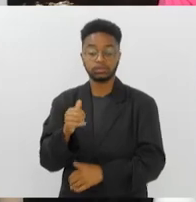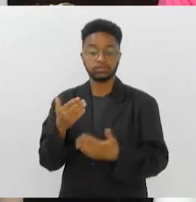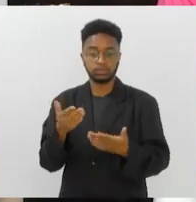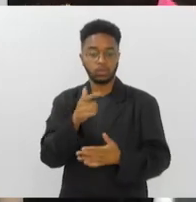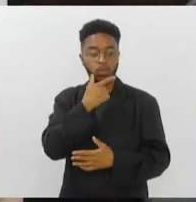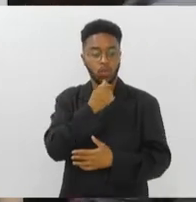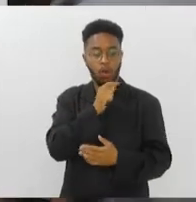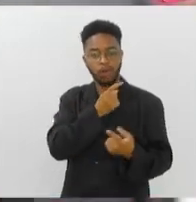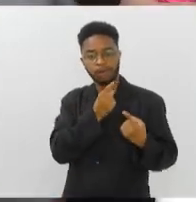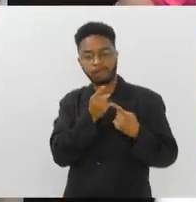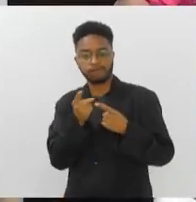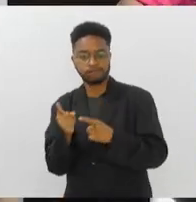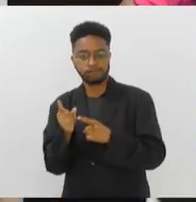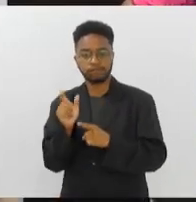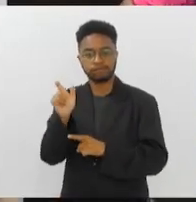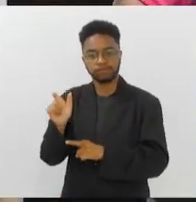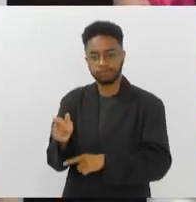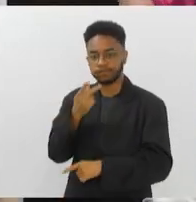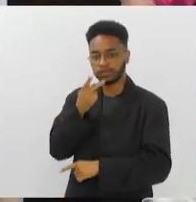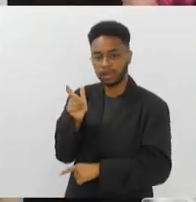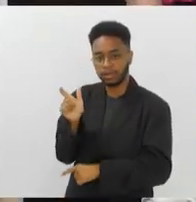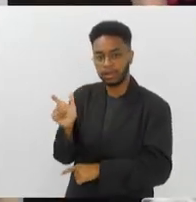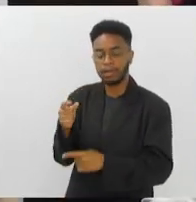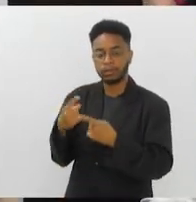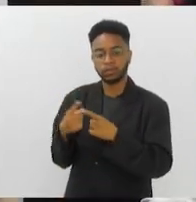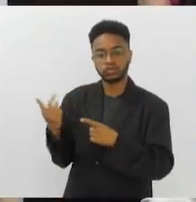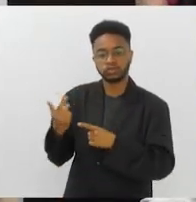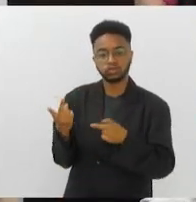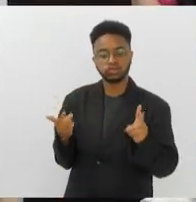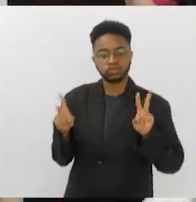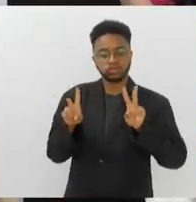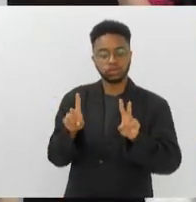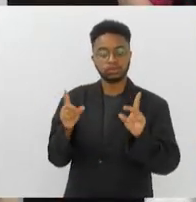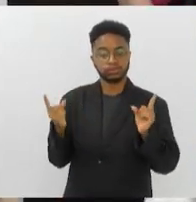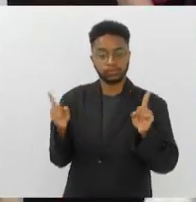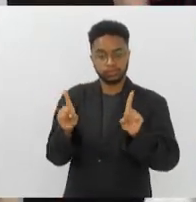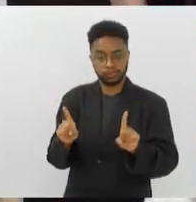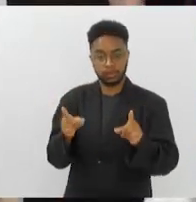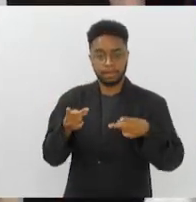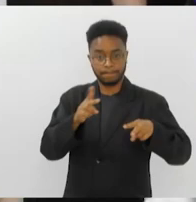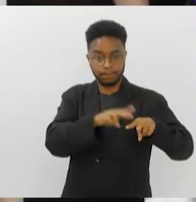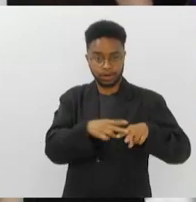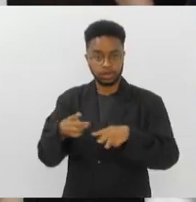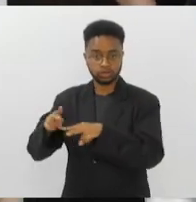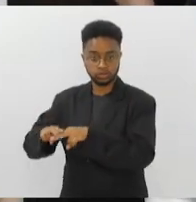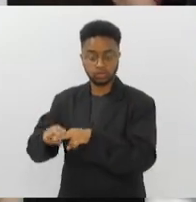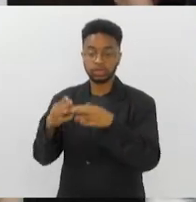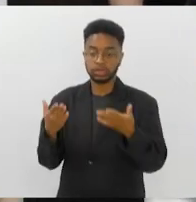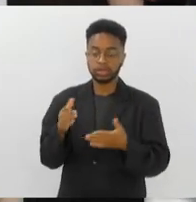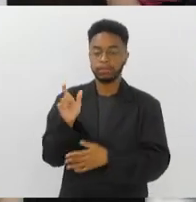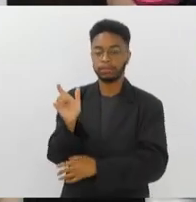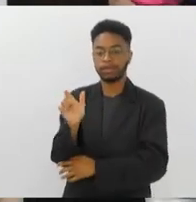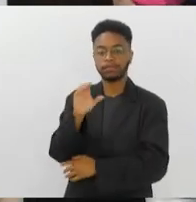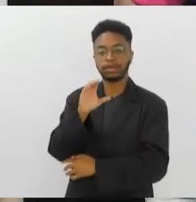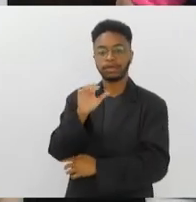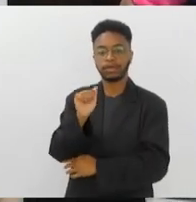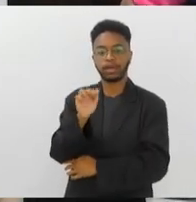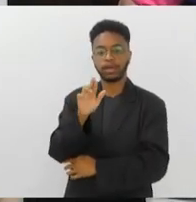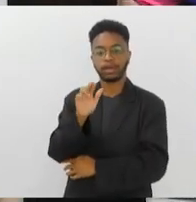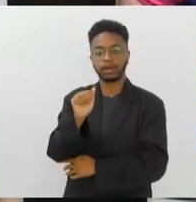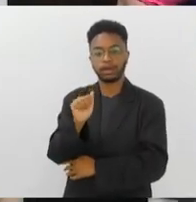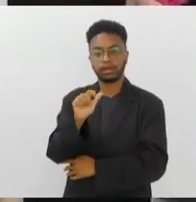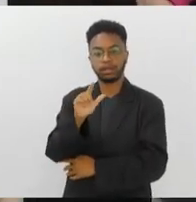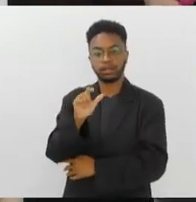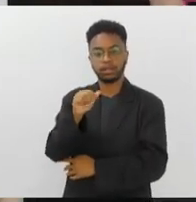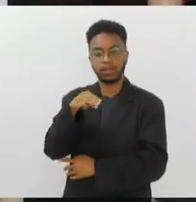chamava ela quando eles dividiram a cela, os dois presos políticos. E caralâmpia foi um termo que a Anise